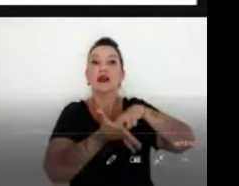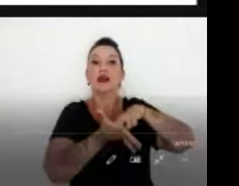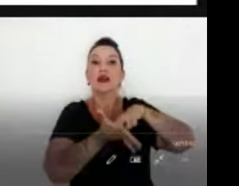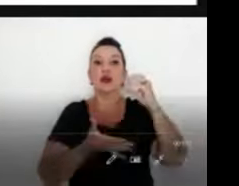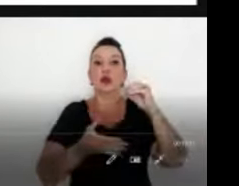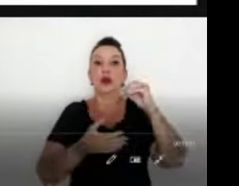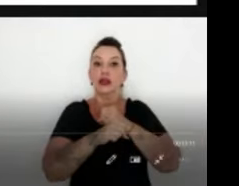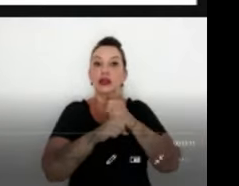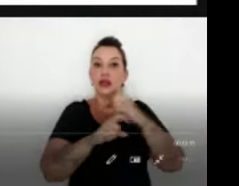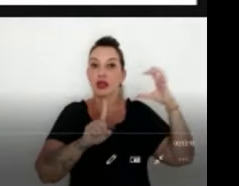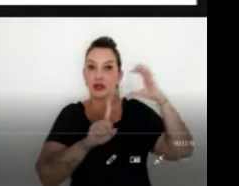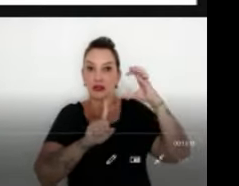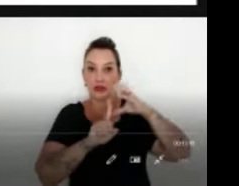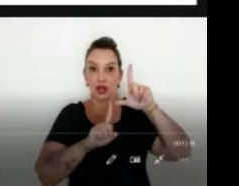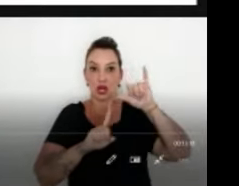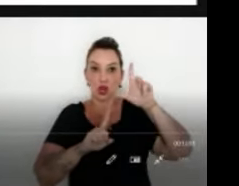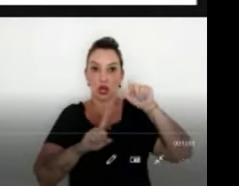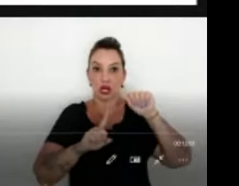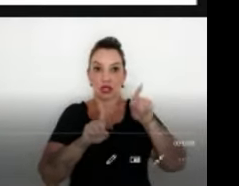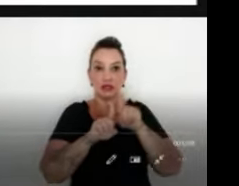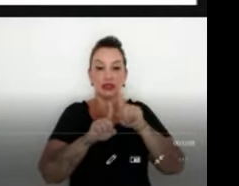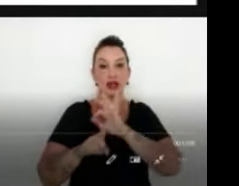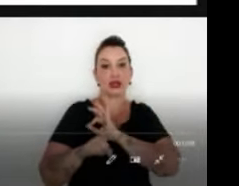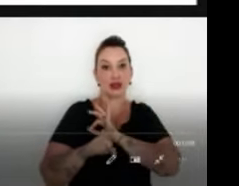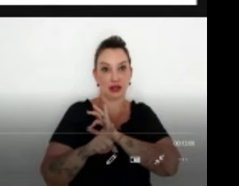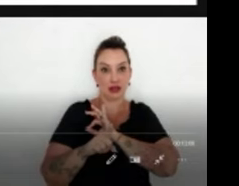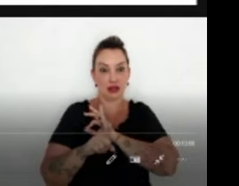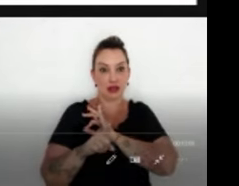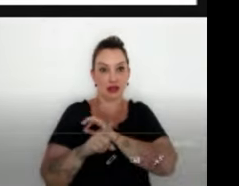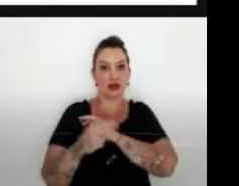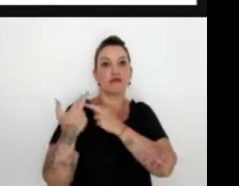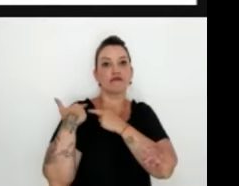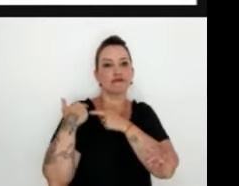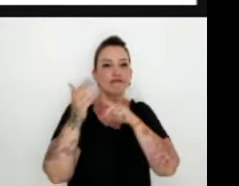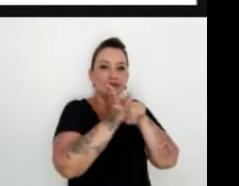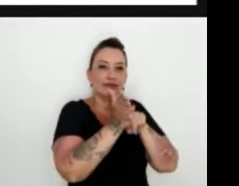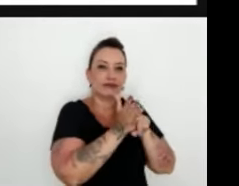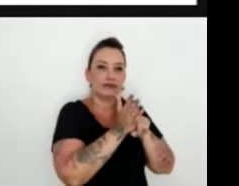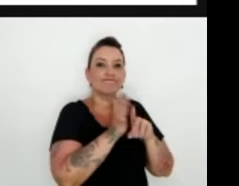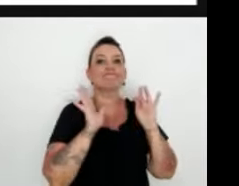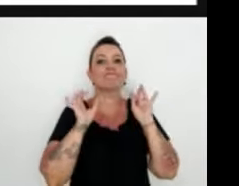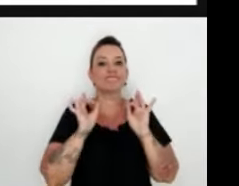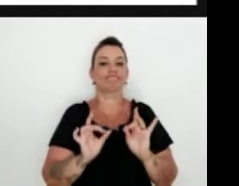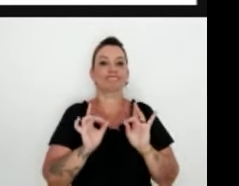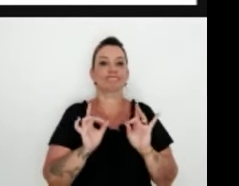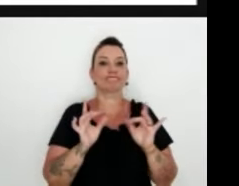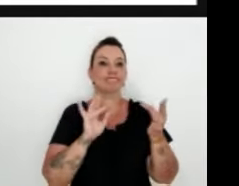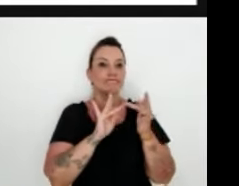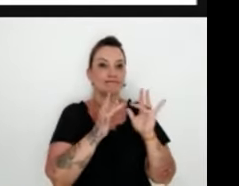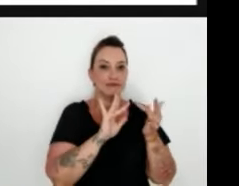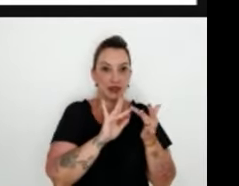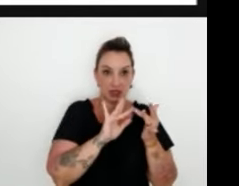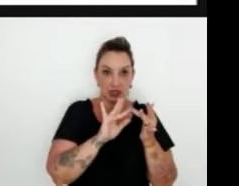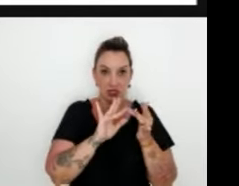que ele fez à Lola e ao delegado responsável pela investigação. Há, de fato, uma conexão entre os